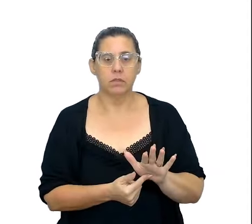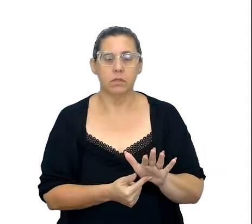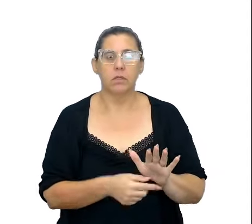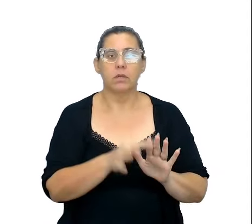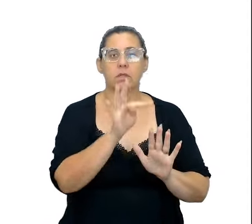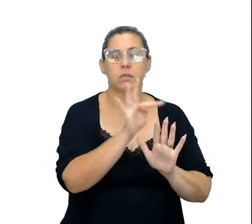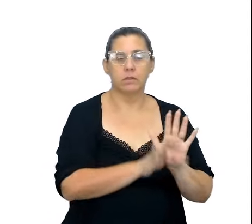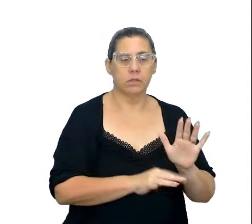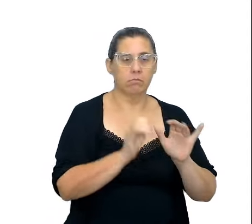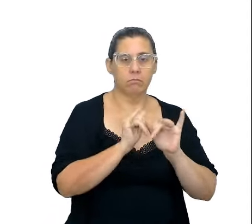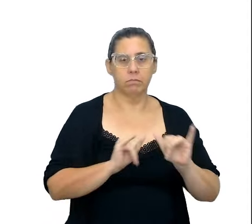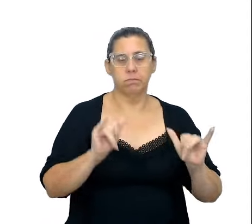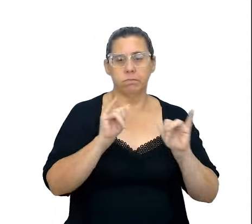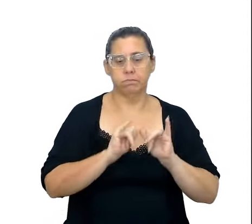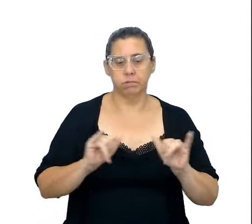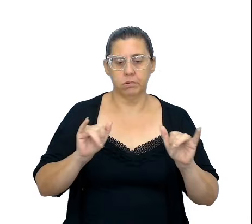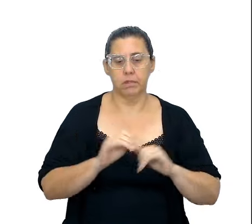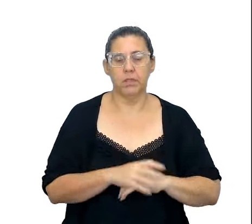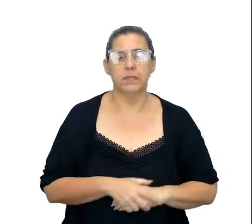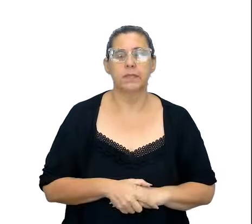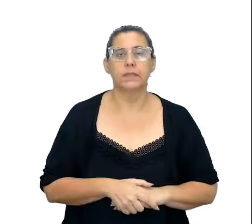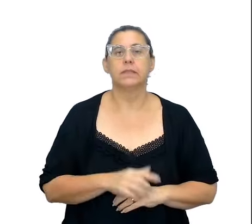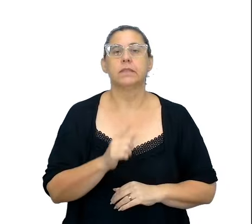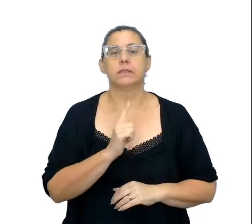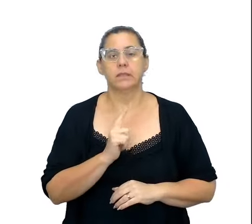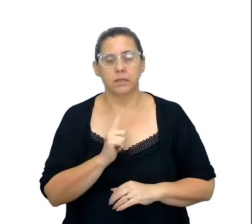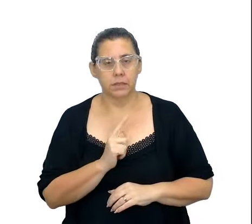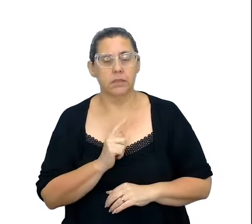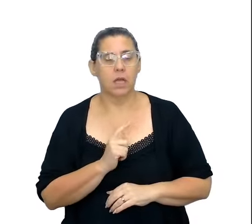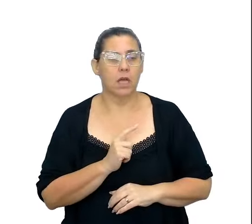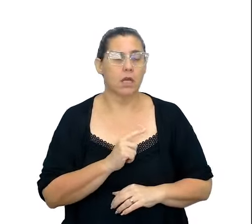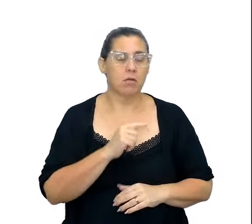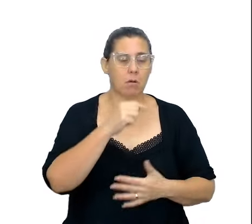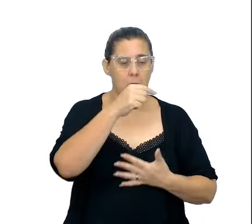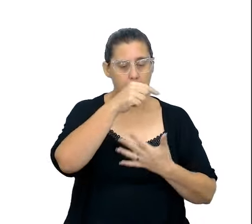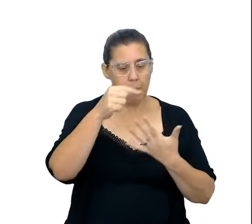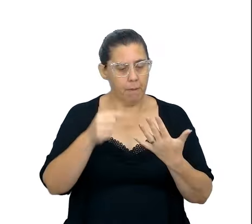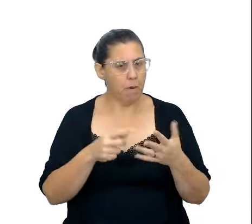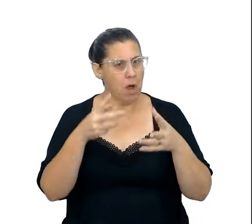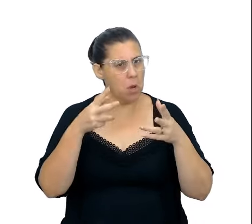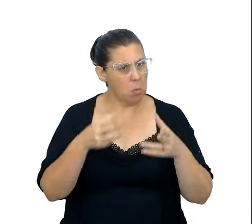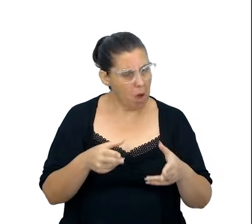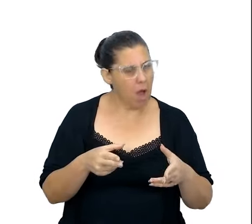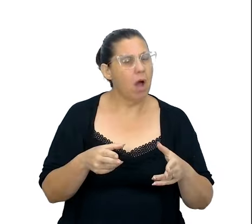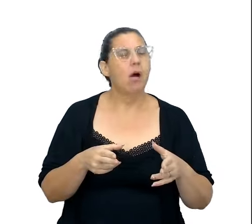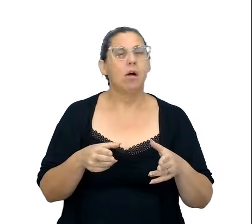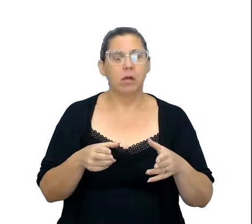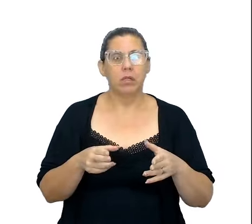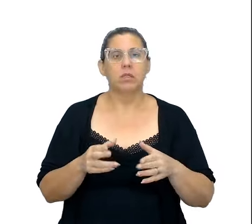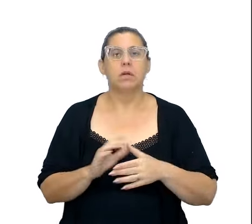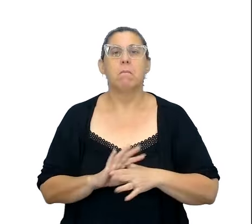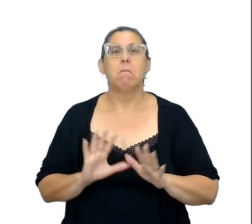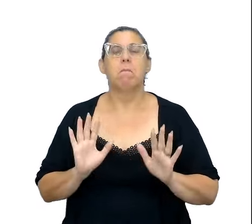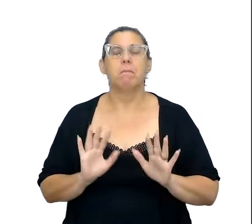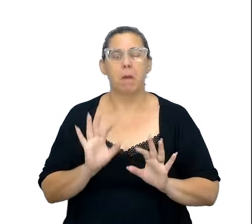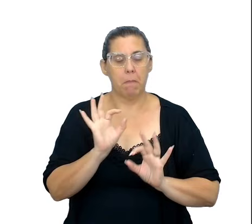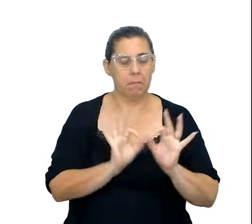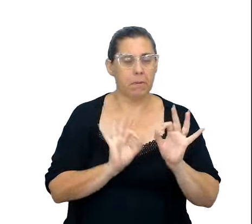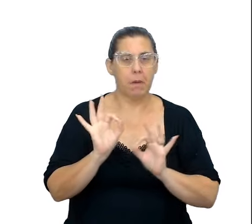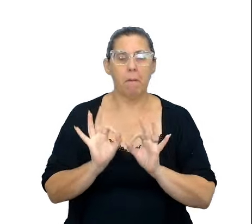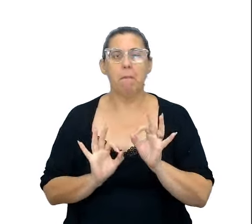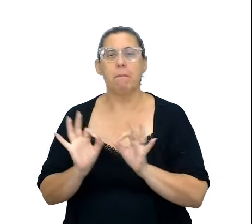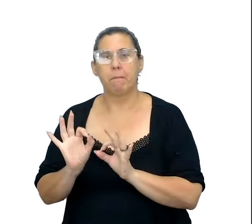texto narrativo, né, existe aí os mesmos elementos sendo construídos,